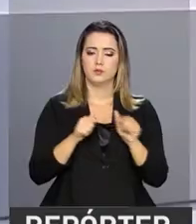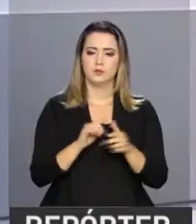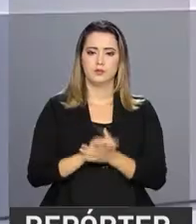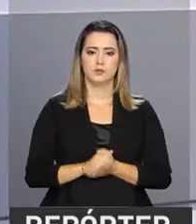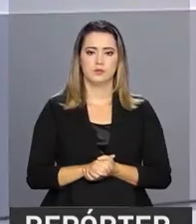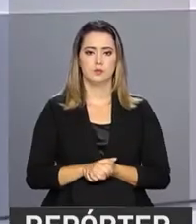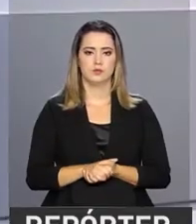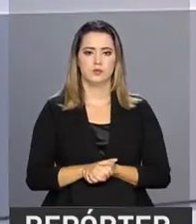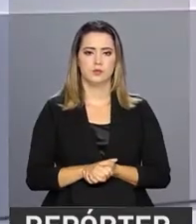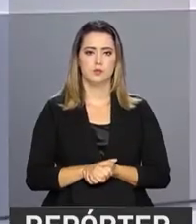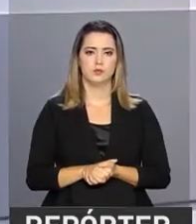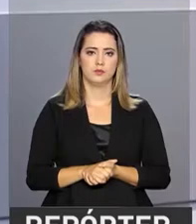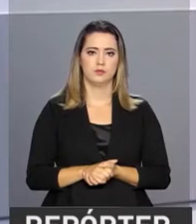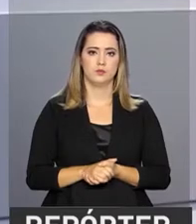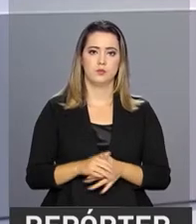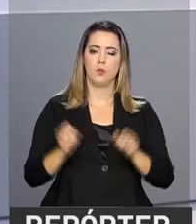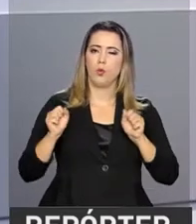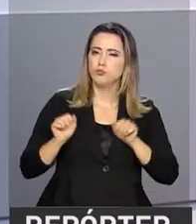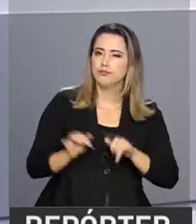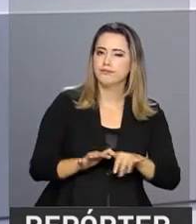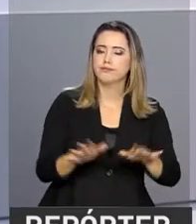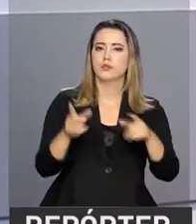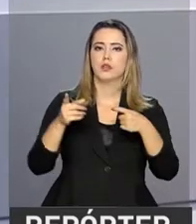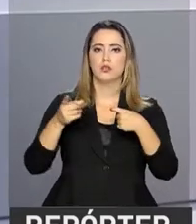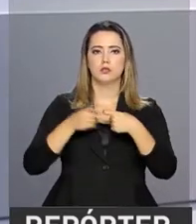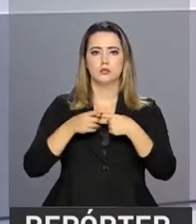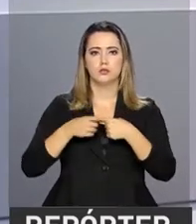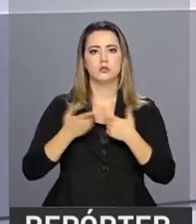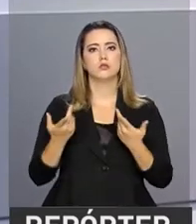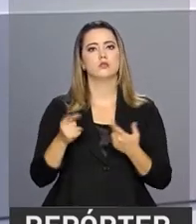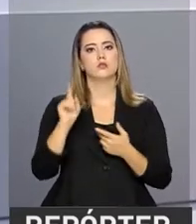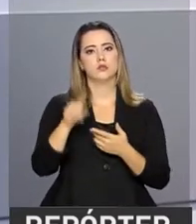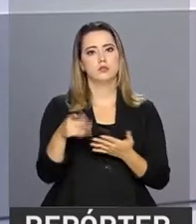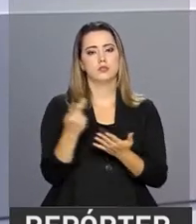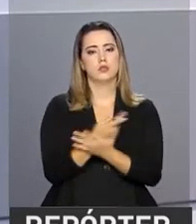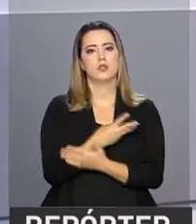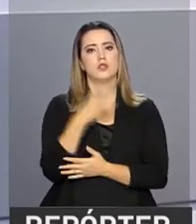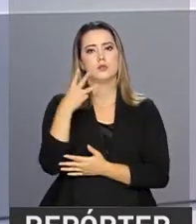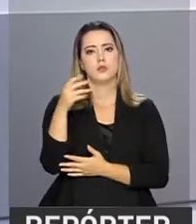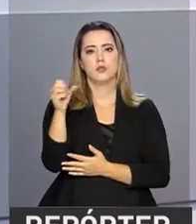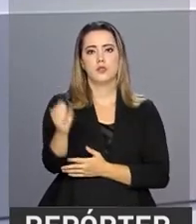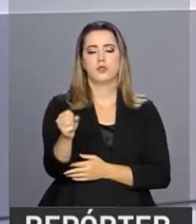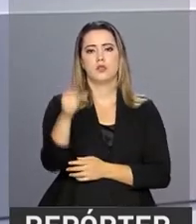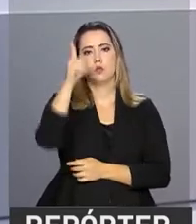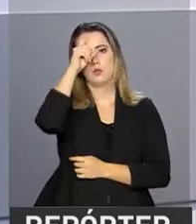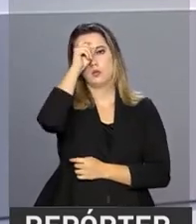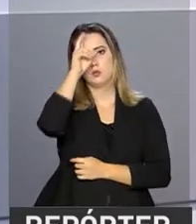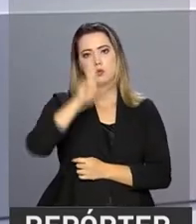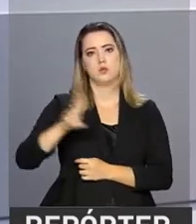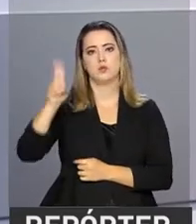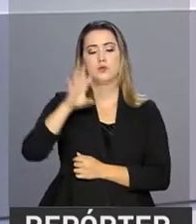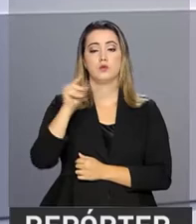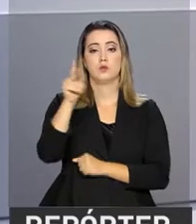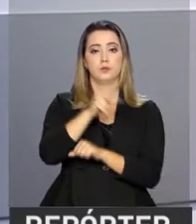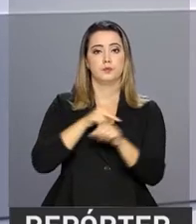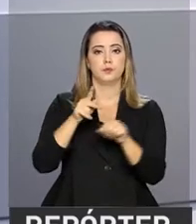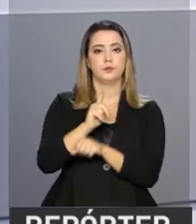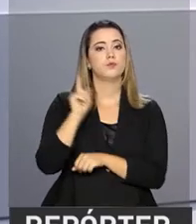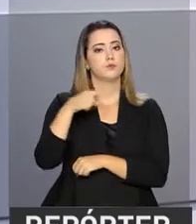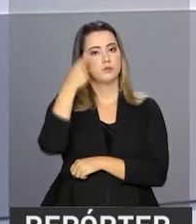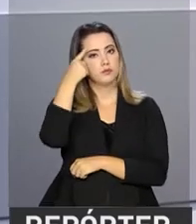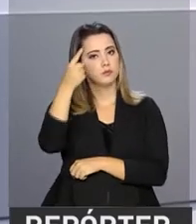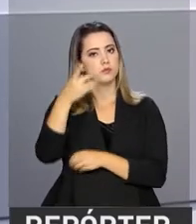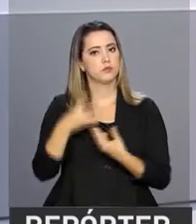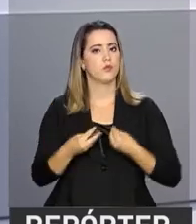você o mutirão o médico itinerante está sendo realizado por 38 hospitais universitários de todo o país a